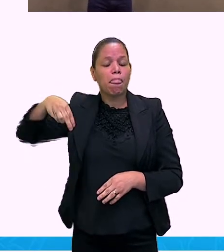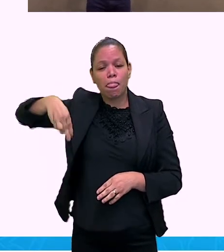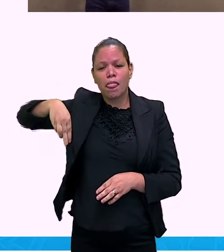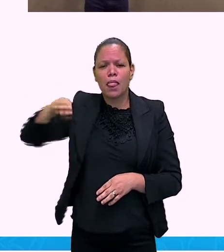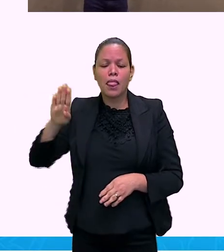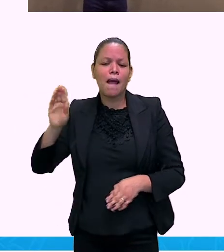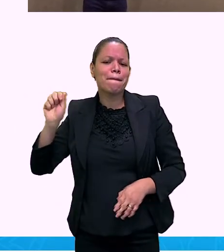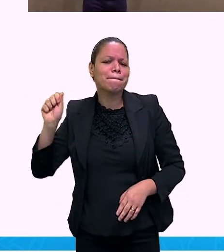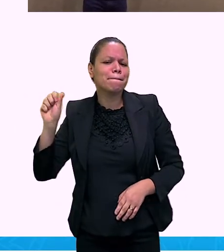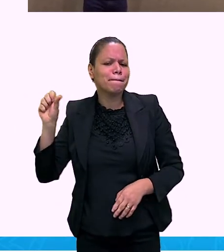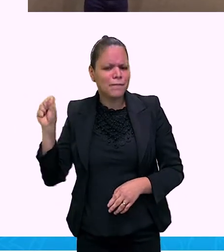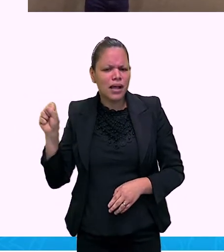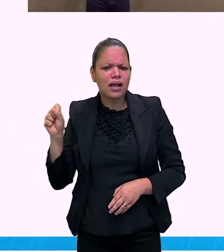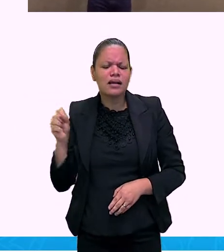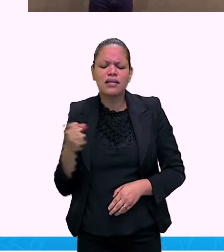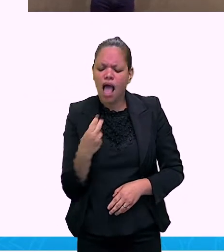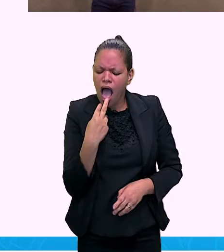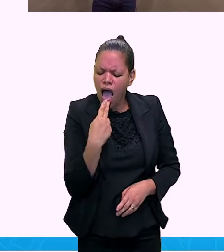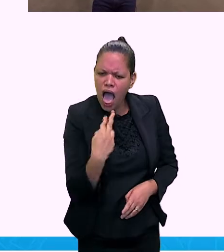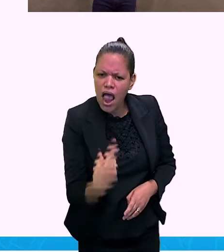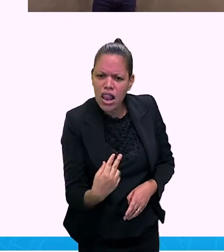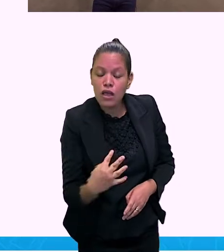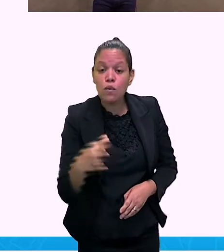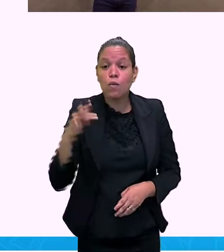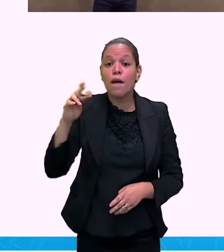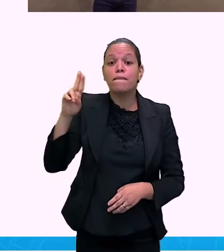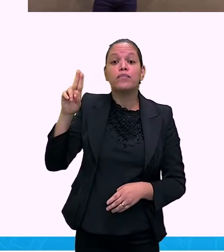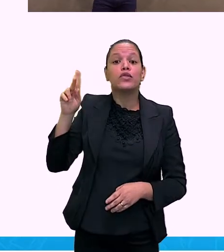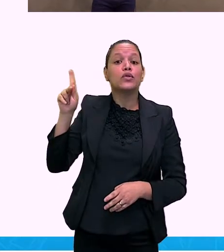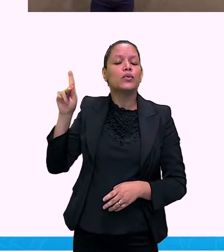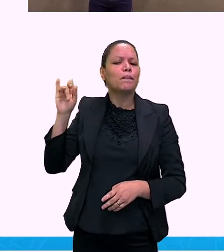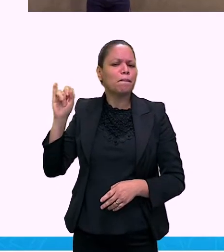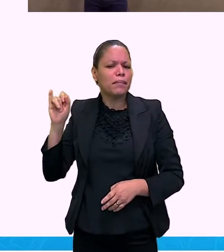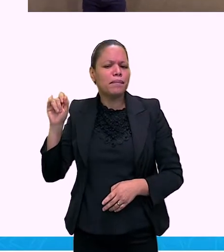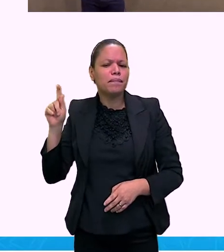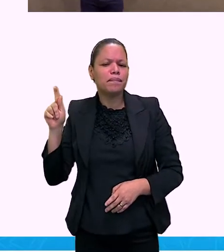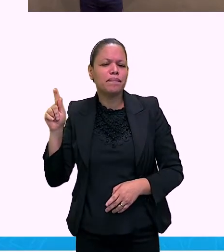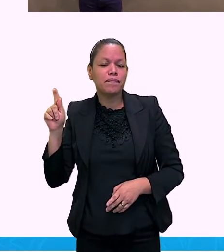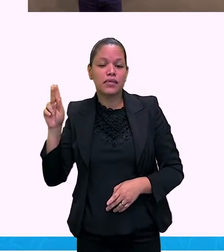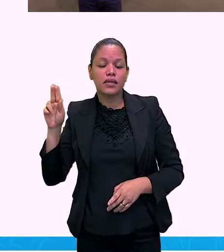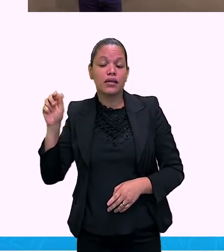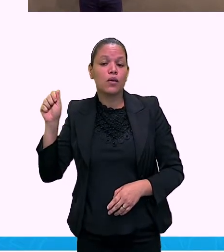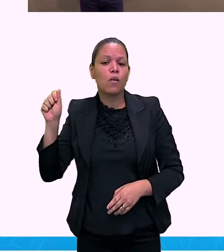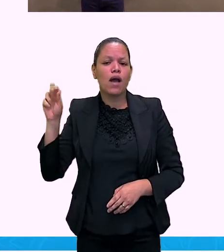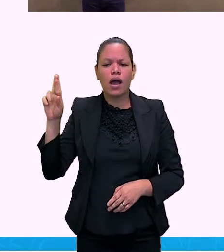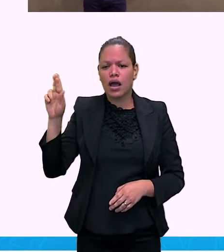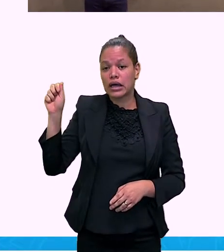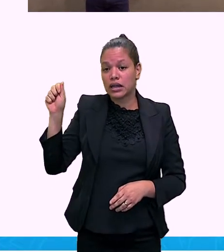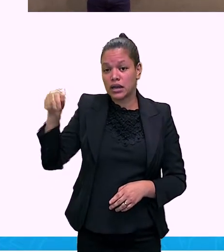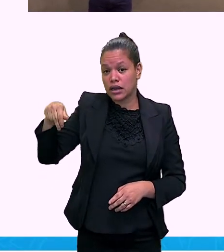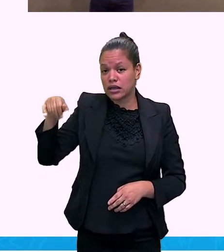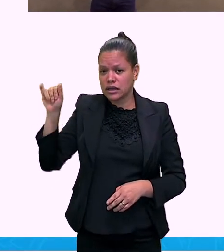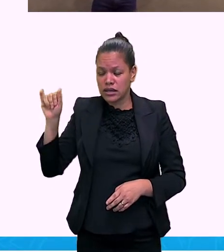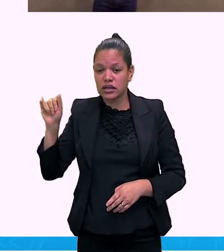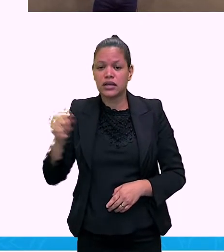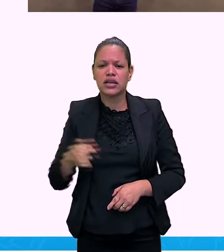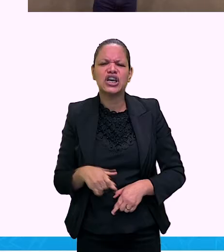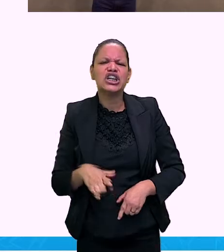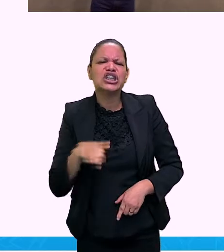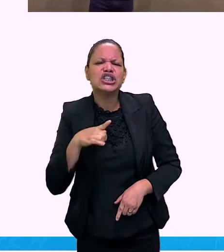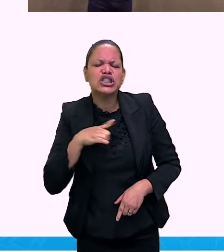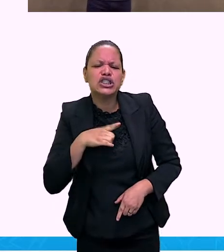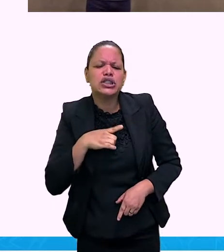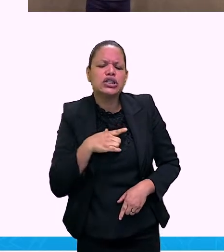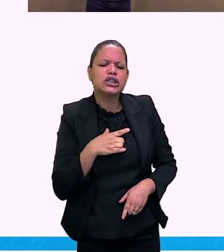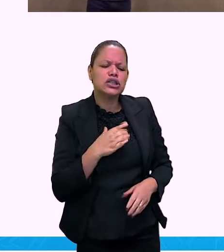aldeia tinha de 4 a 8 malocas, ou ocas conhecidas, que abrigavam pelo menos